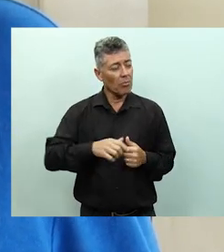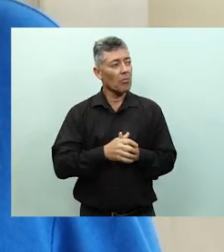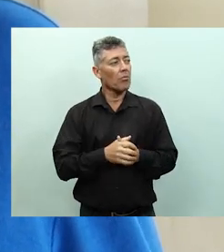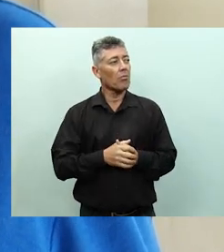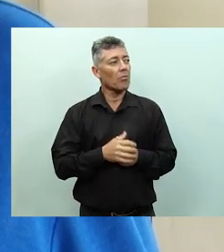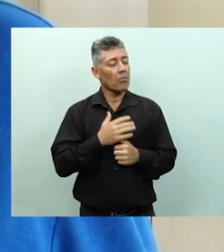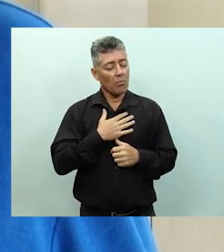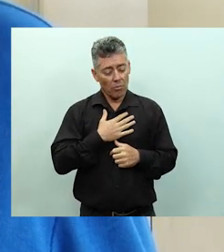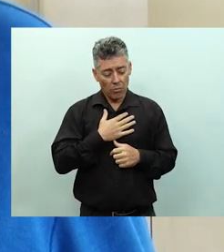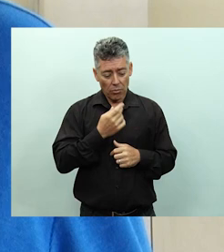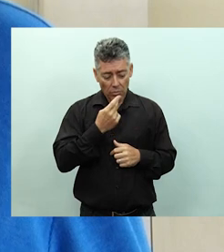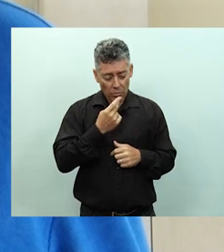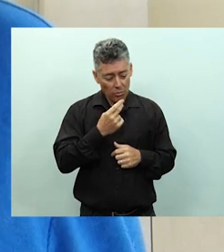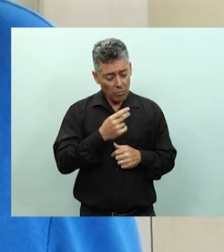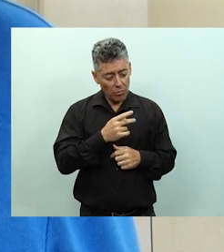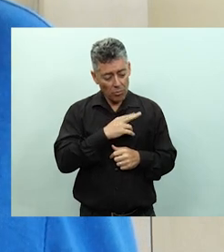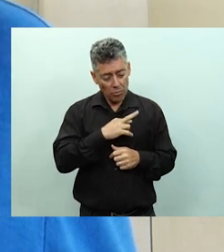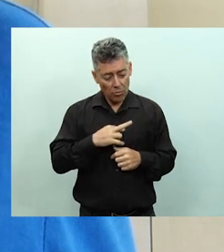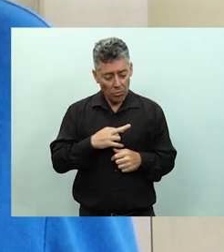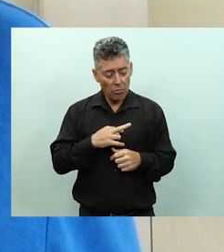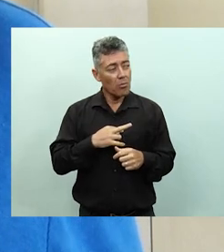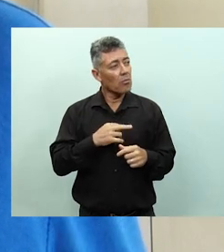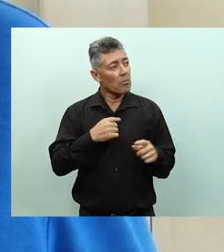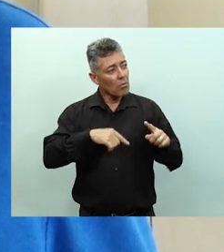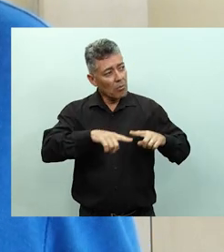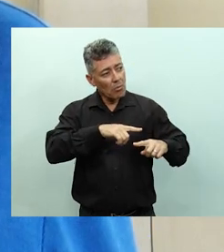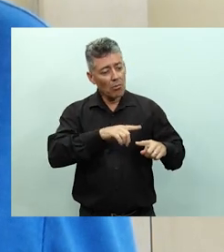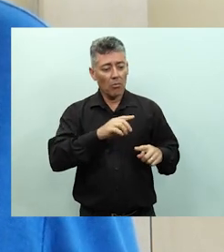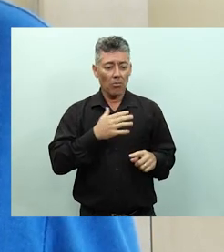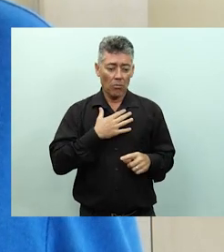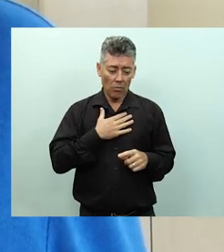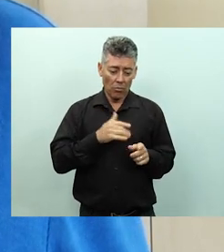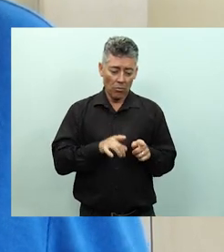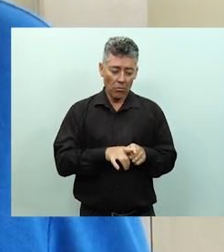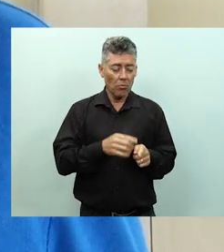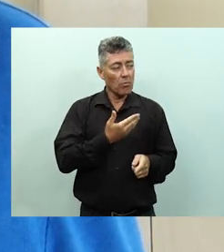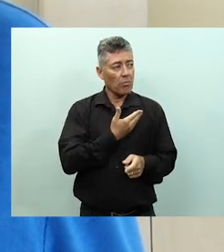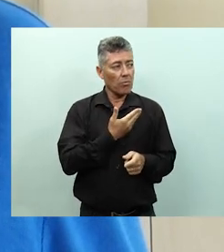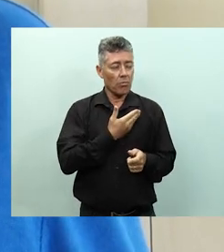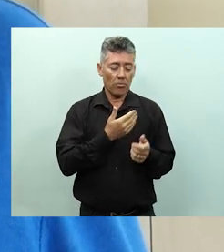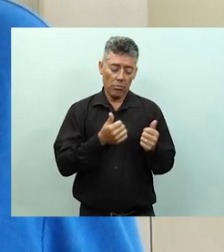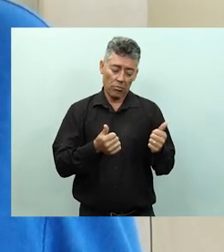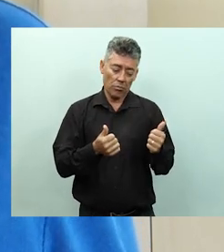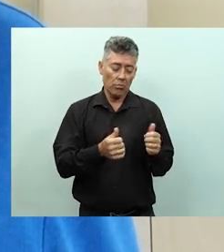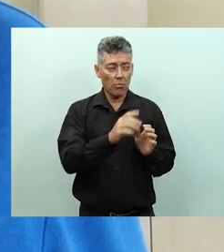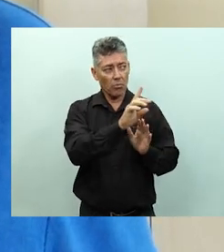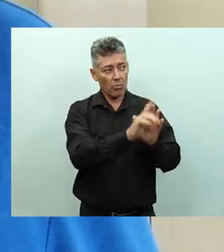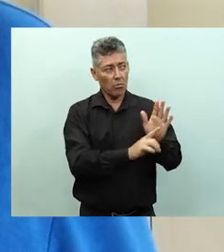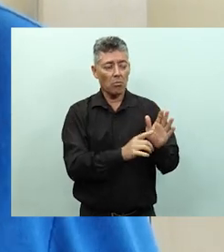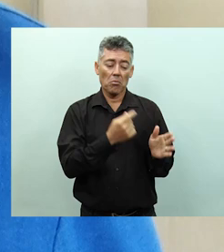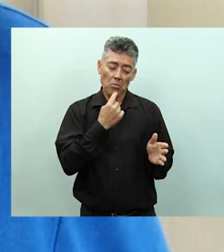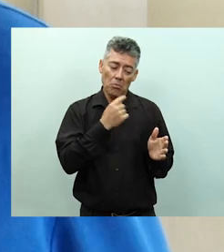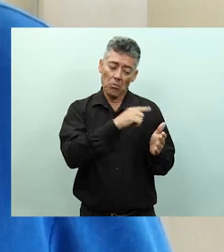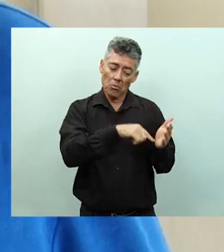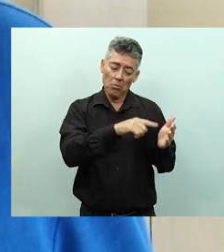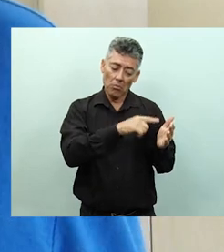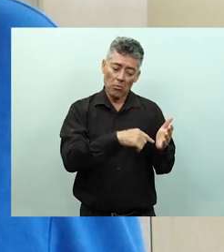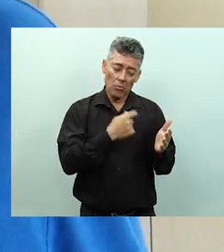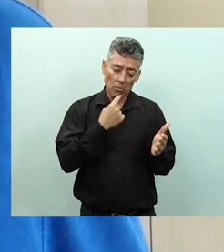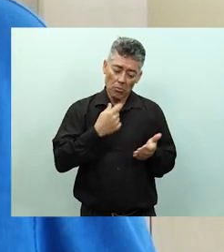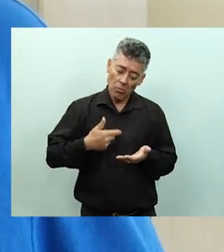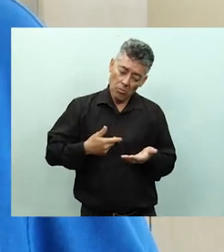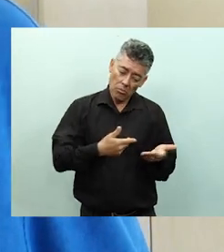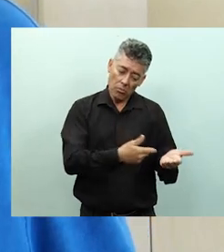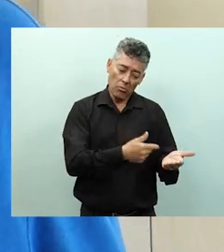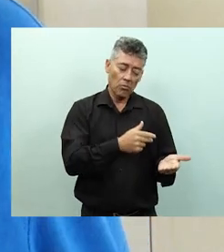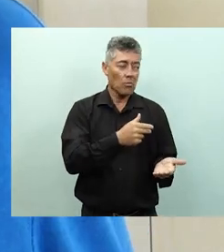governo, eu disse, Vilma, não sou só seu líder, eu sou seu líder, mas eu sou seu amigo e eu tenho o direito de discordar.